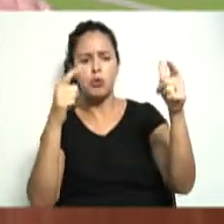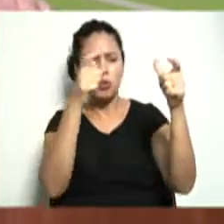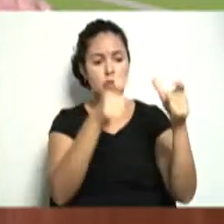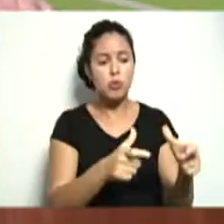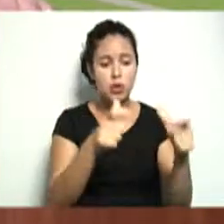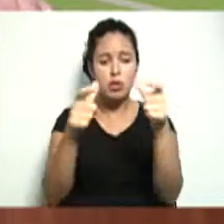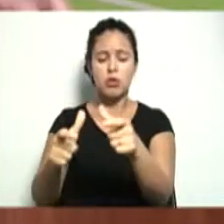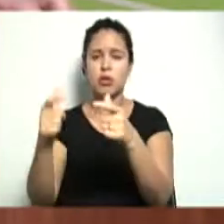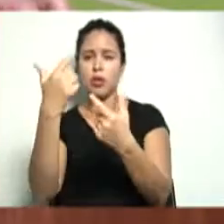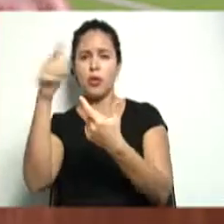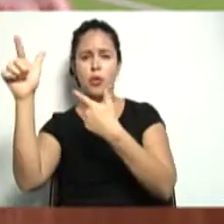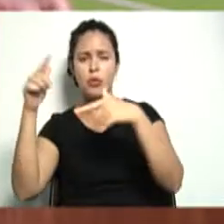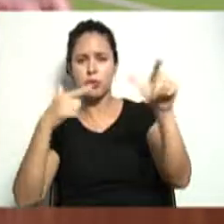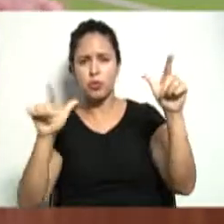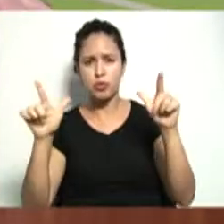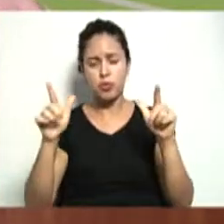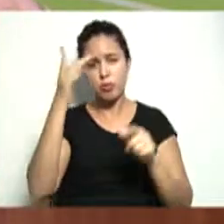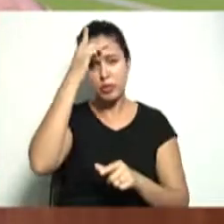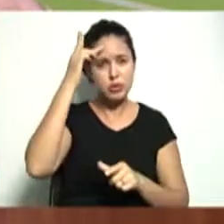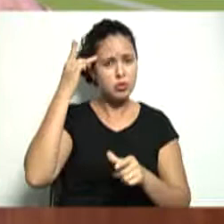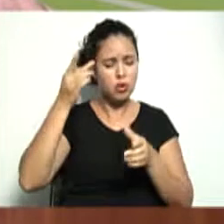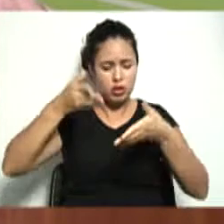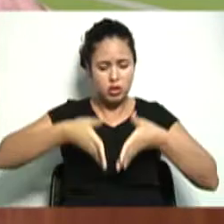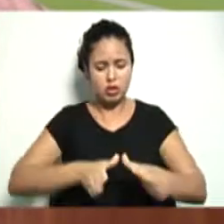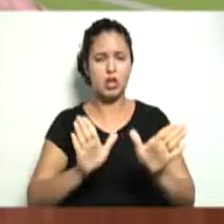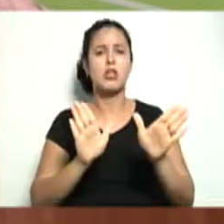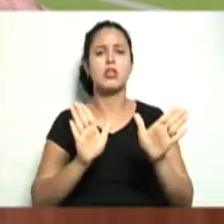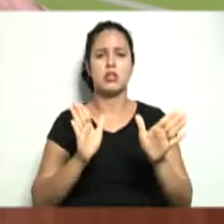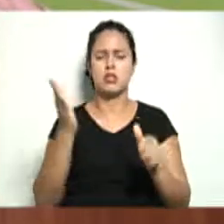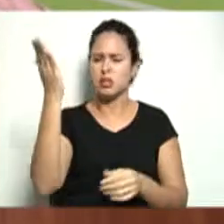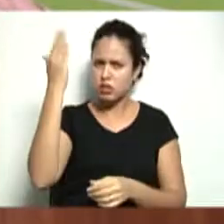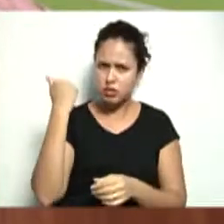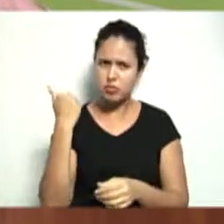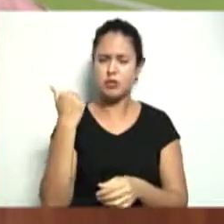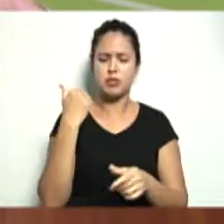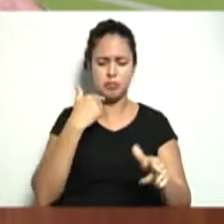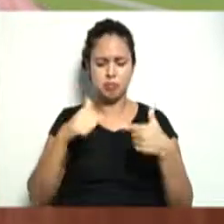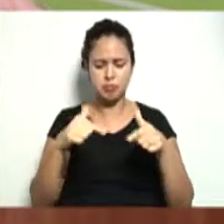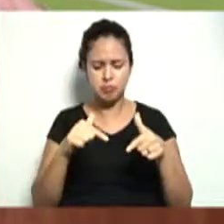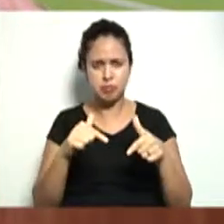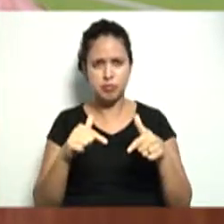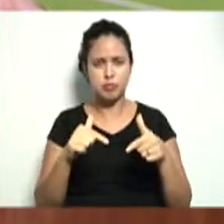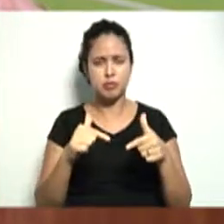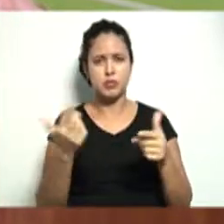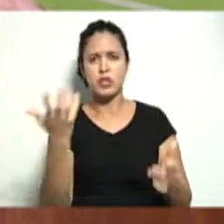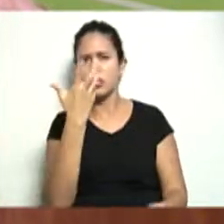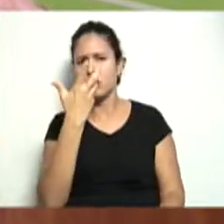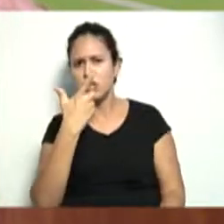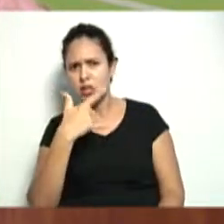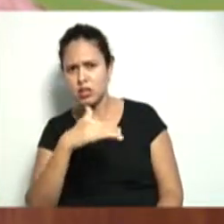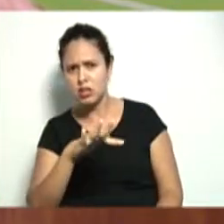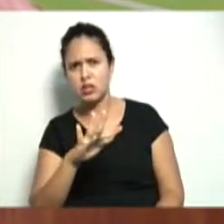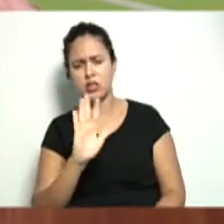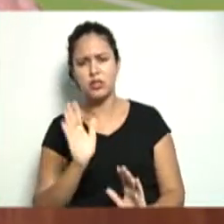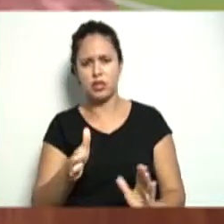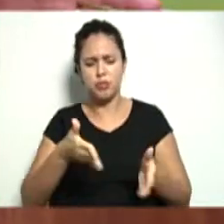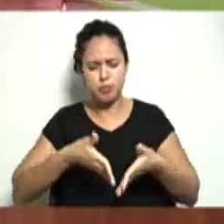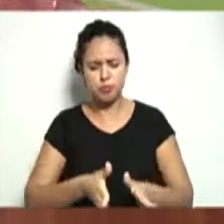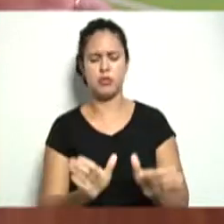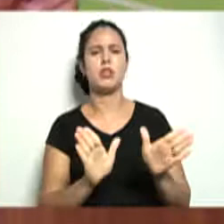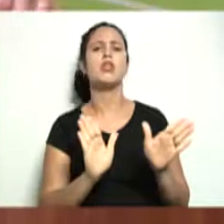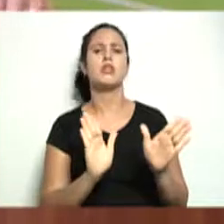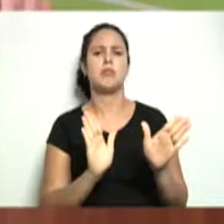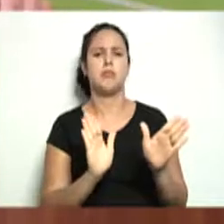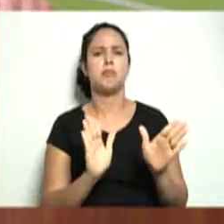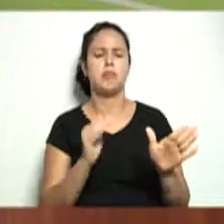trabalhar? A pessoa não nasce sabendo trabalhar? Bom, dá trabalho, né? Uma criança já nasce dando trabalho. Mas será que ela